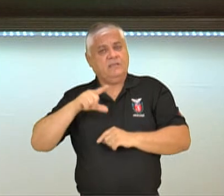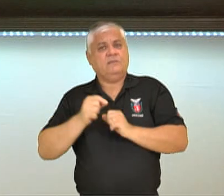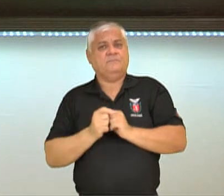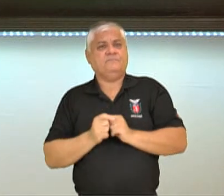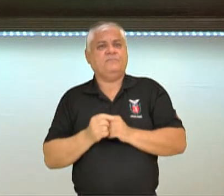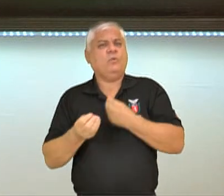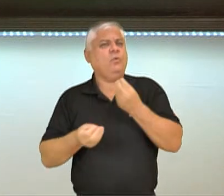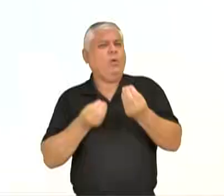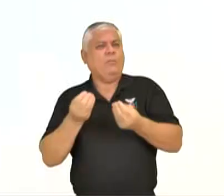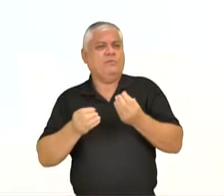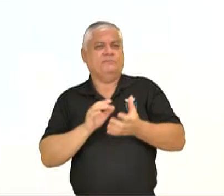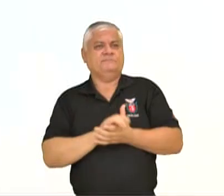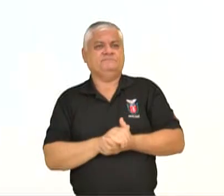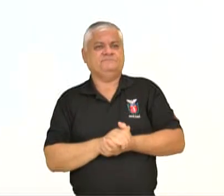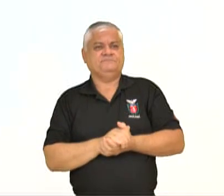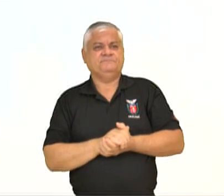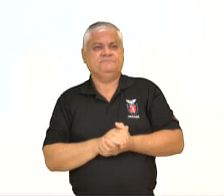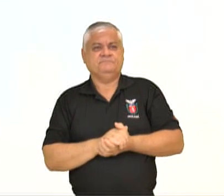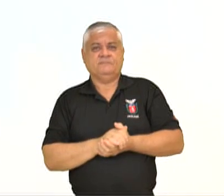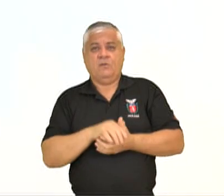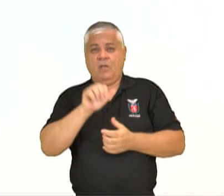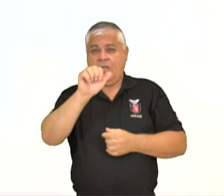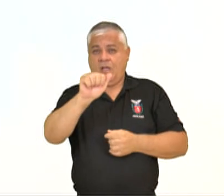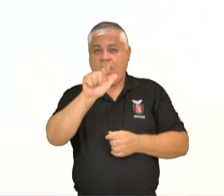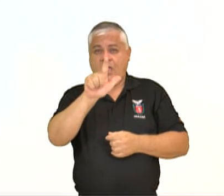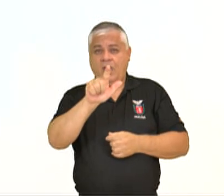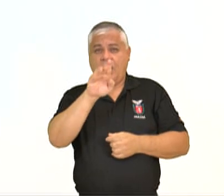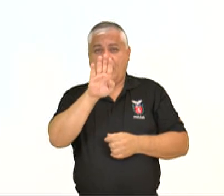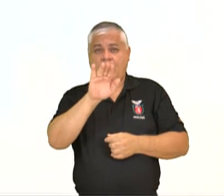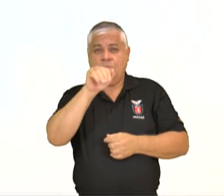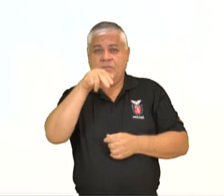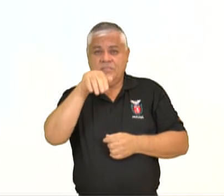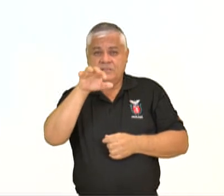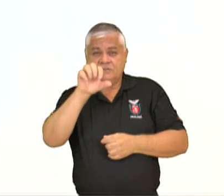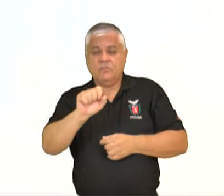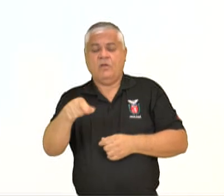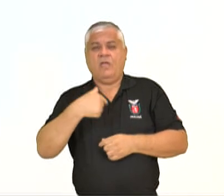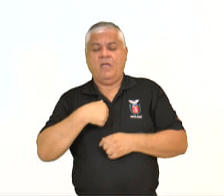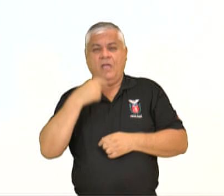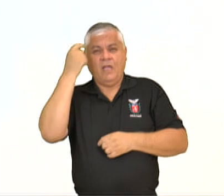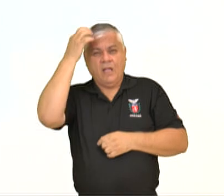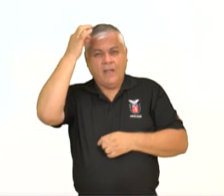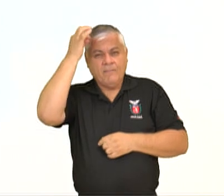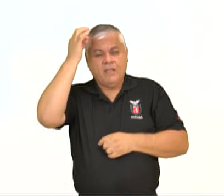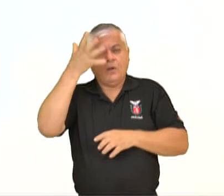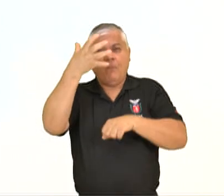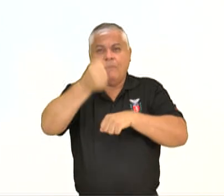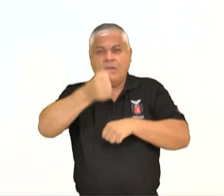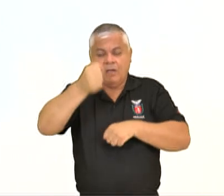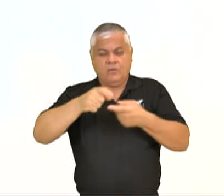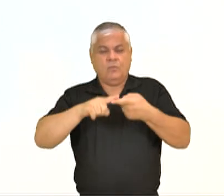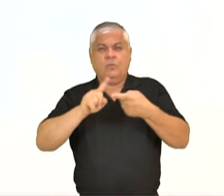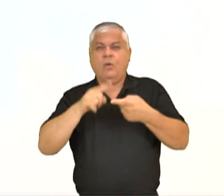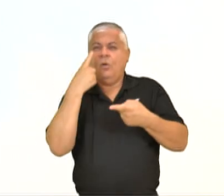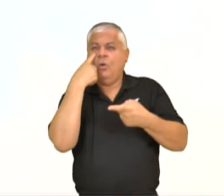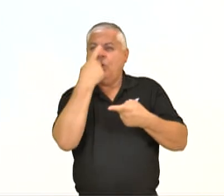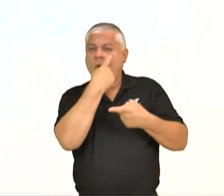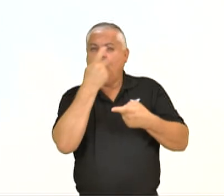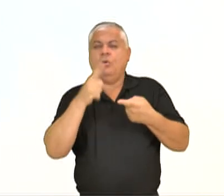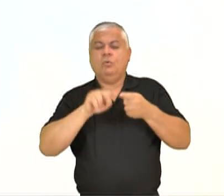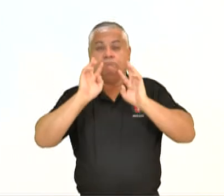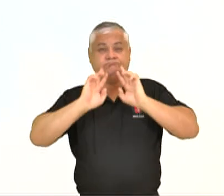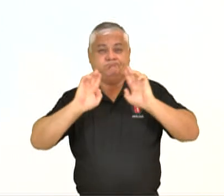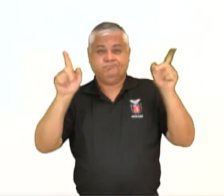ponto de vista. Então, o albinismo, ele afeta cor de cabelo, olhos, cor de pele, né? Então, ele afeta